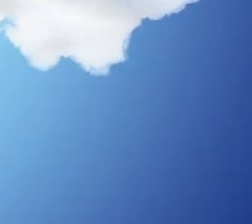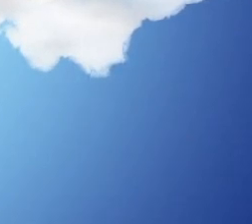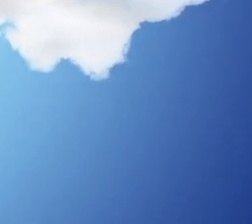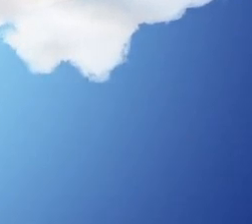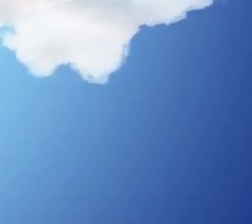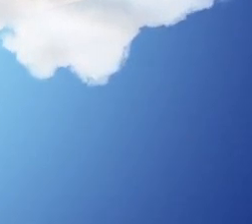E aí